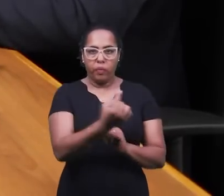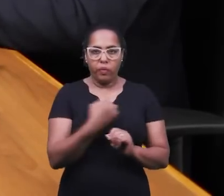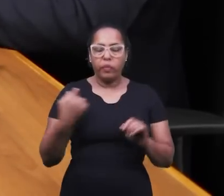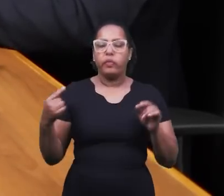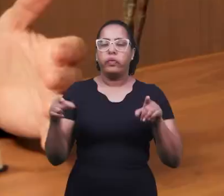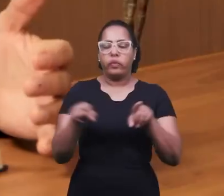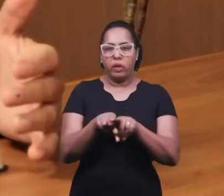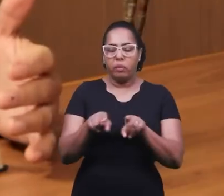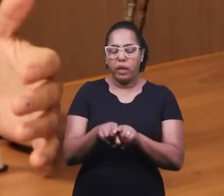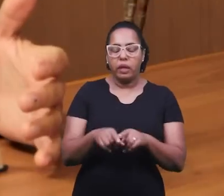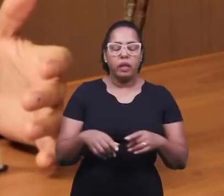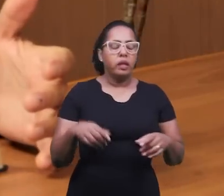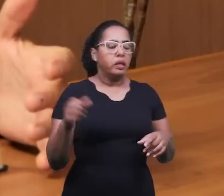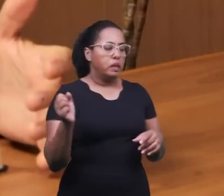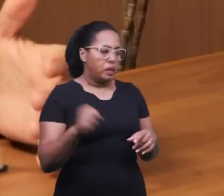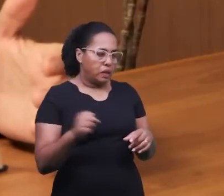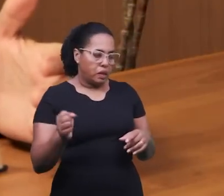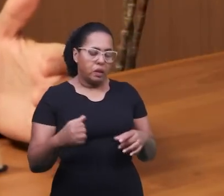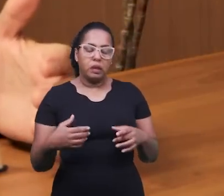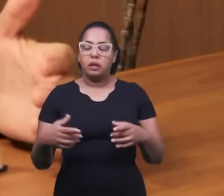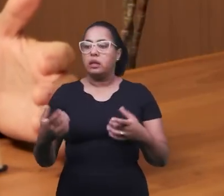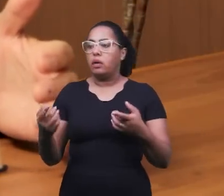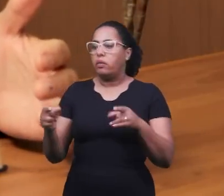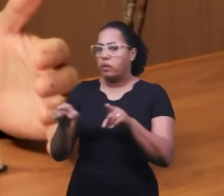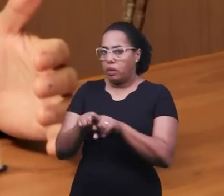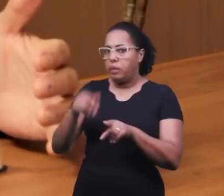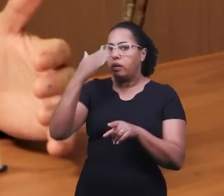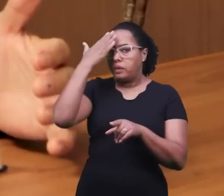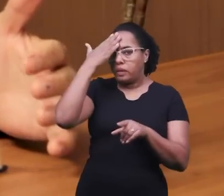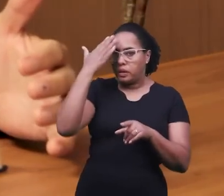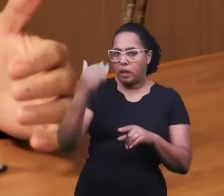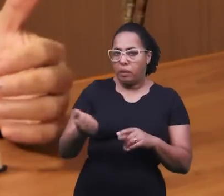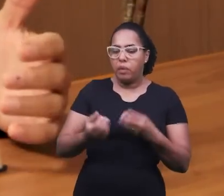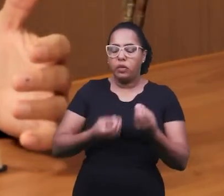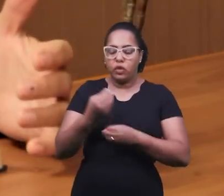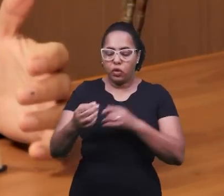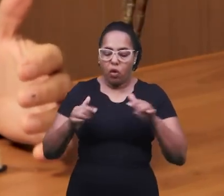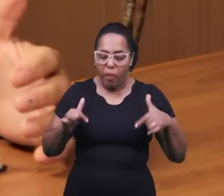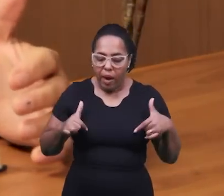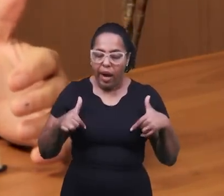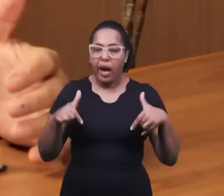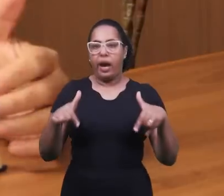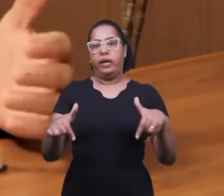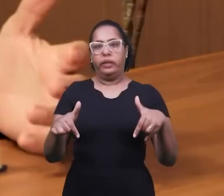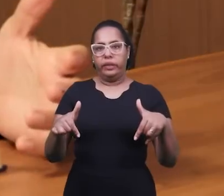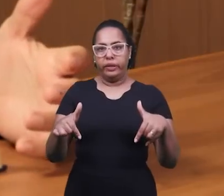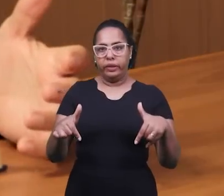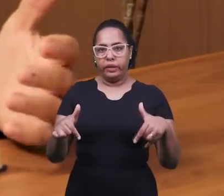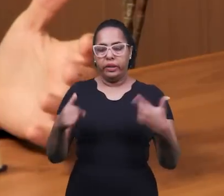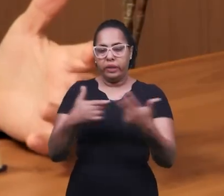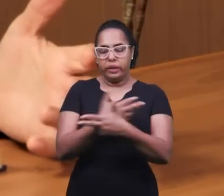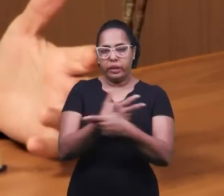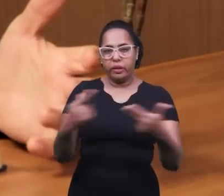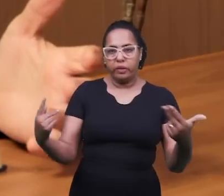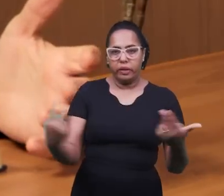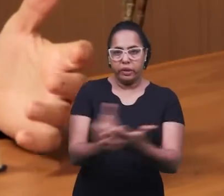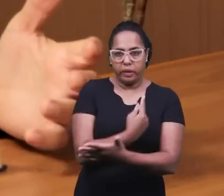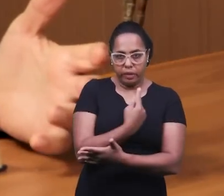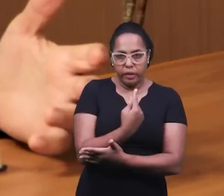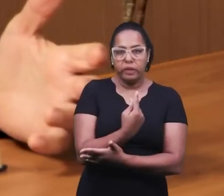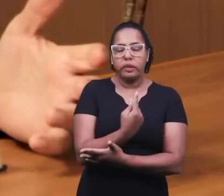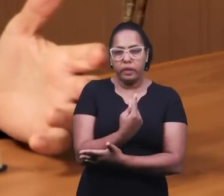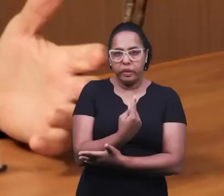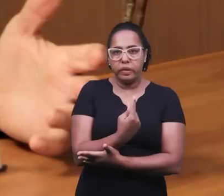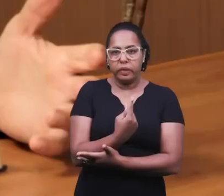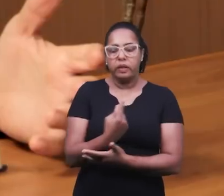o que está posto e que na palavra e revelado pelo Espírito Santo do significado desses sinais, seria então no